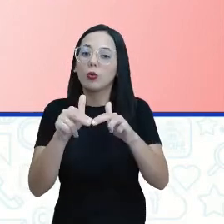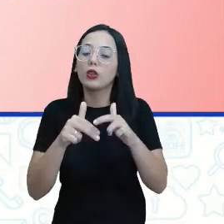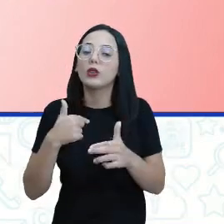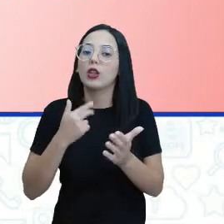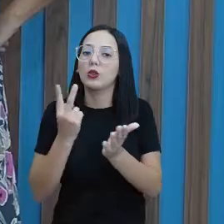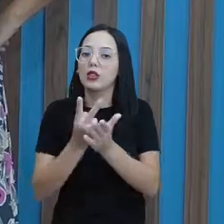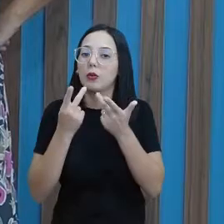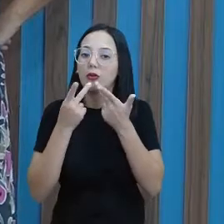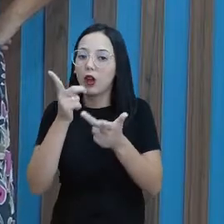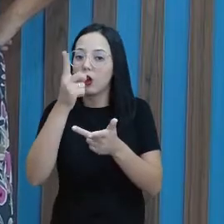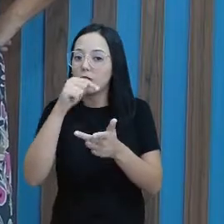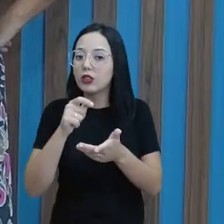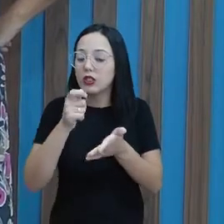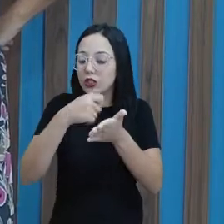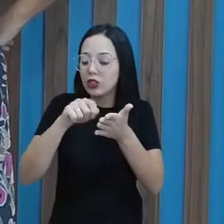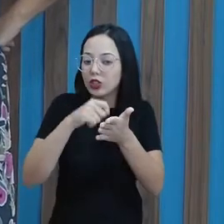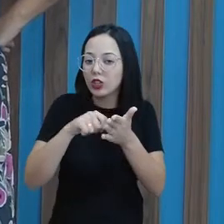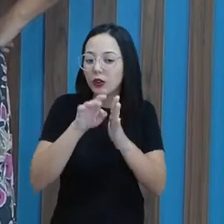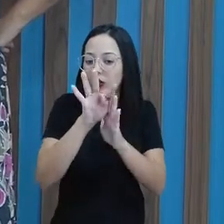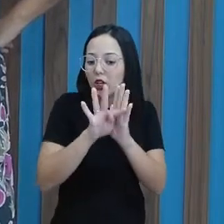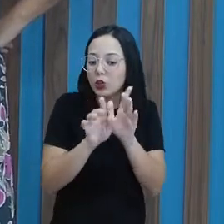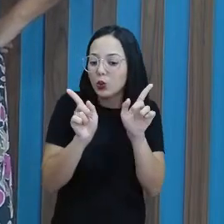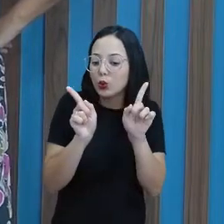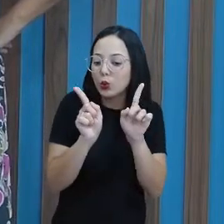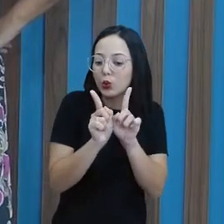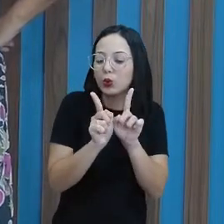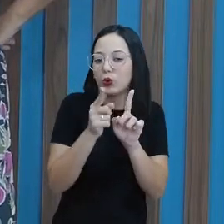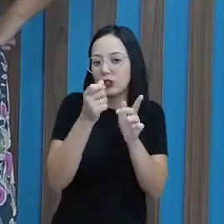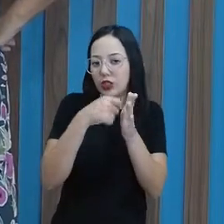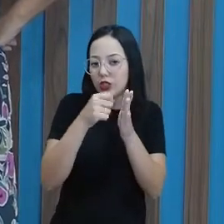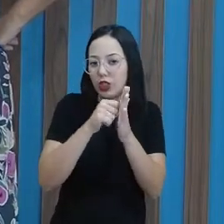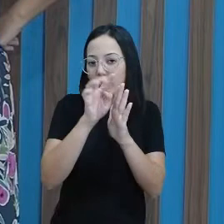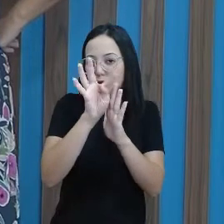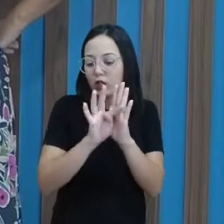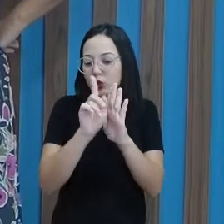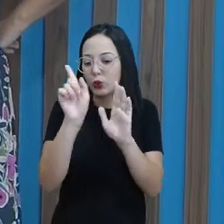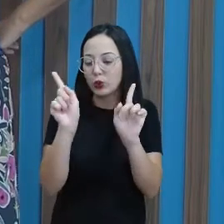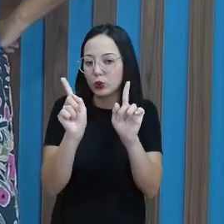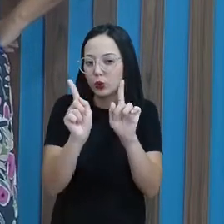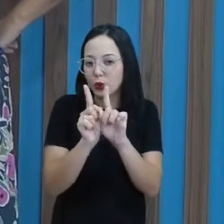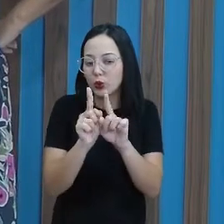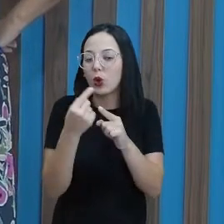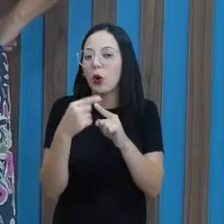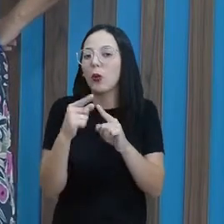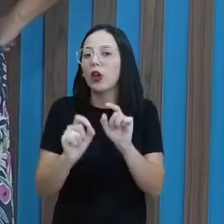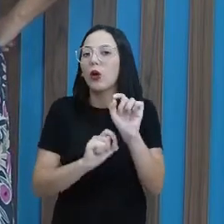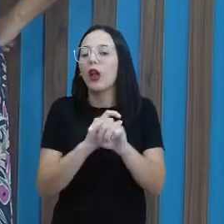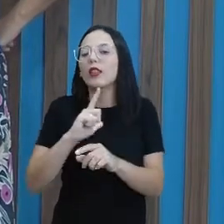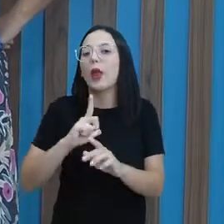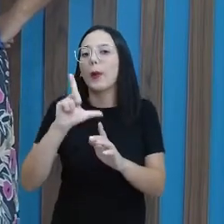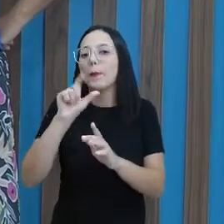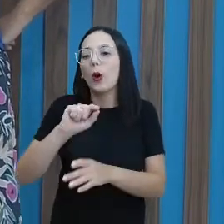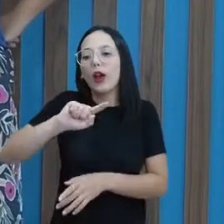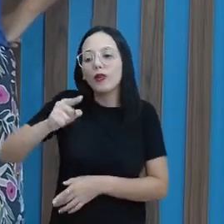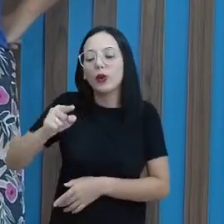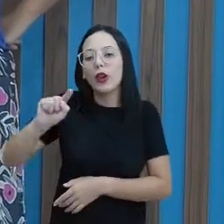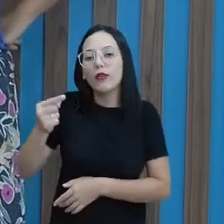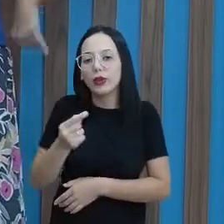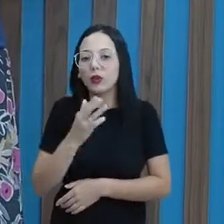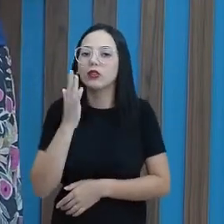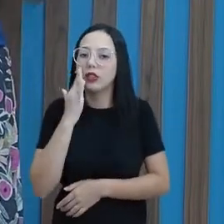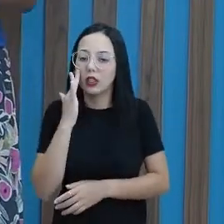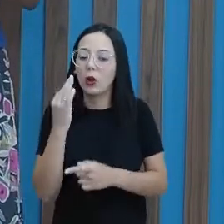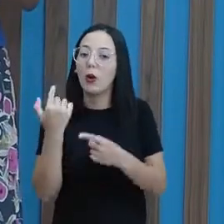digo, escrevam trechos curtos. Trechos curtos exigem menos vírgulas. Menos